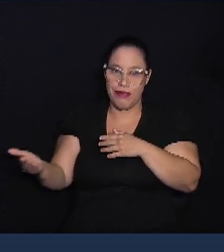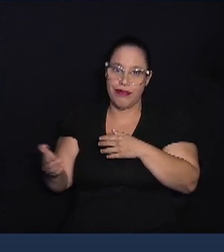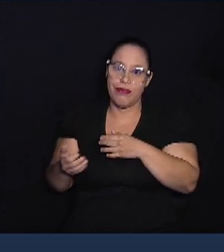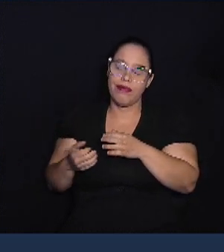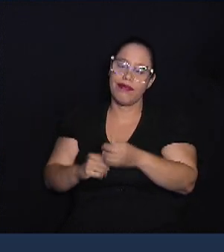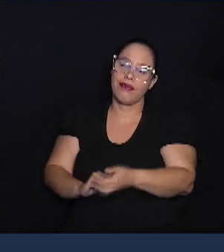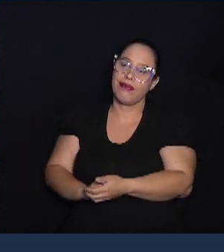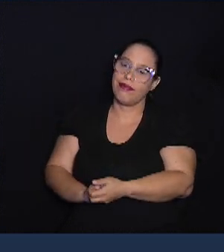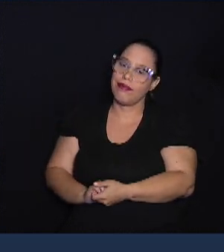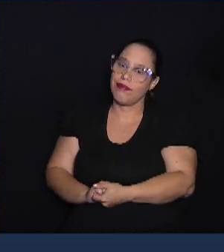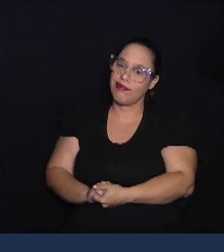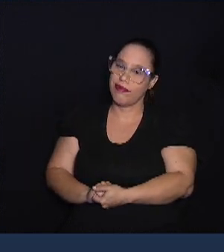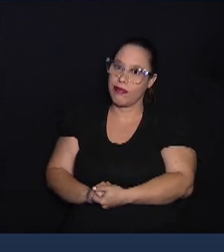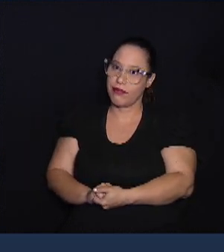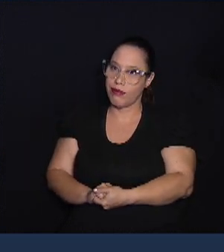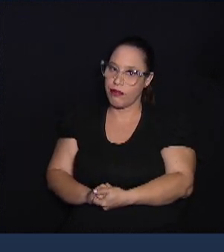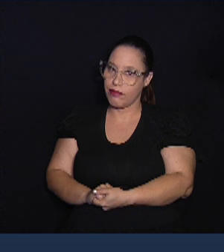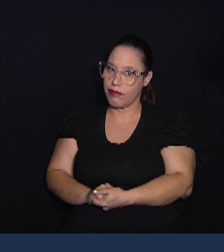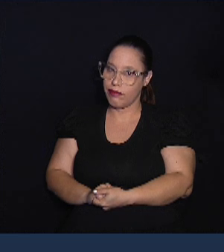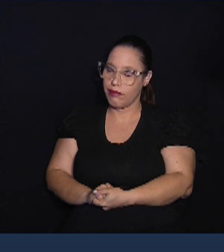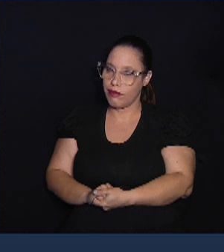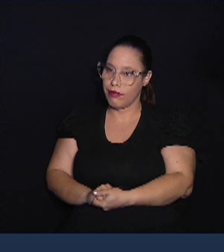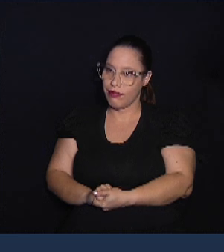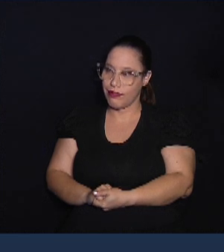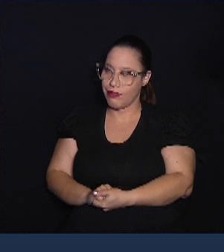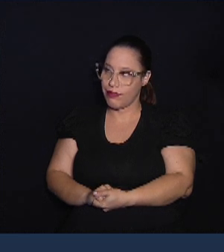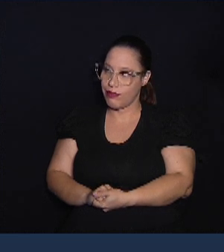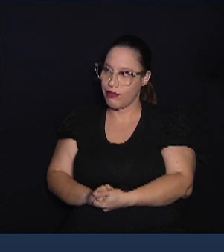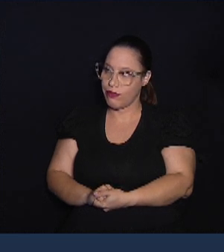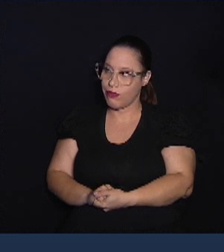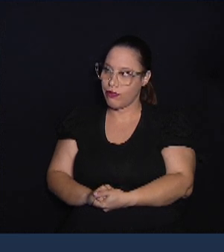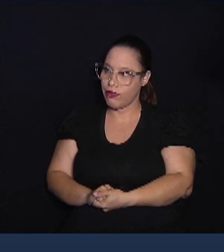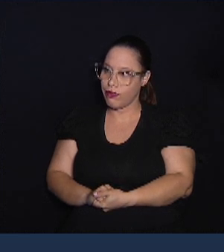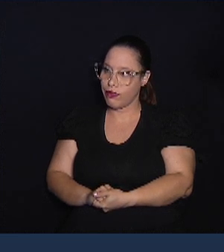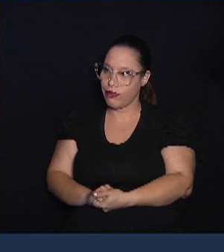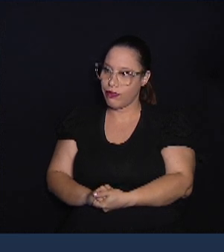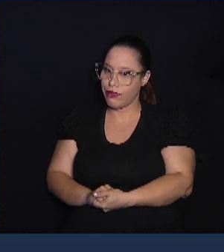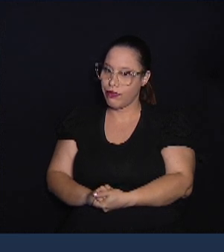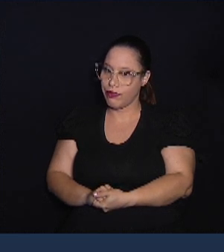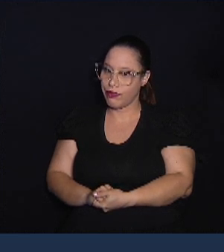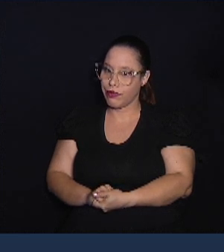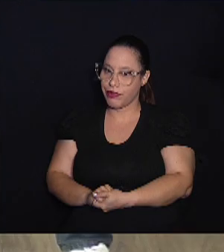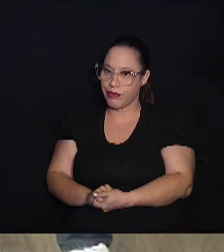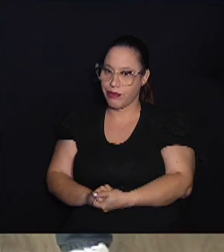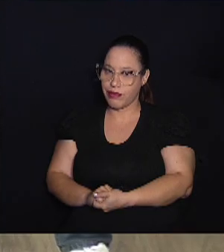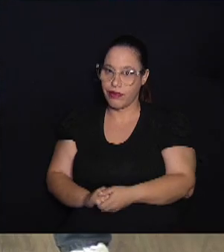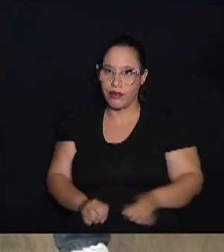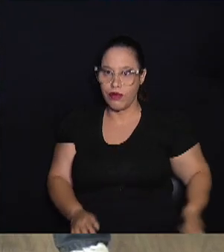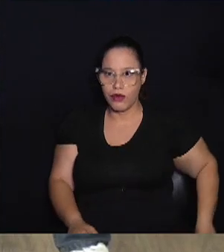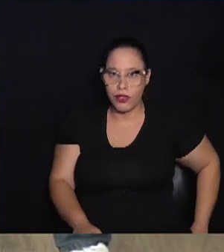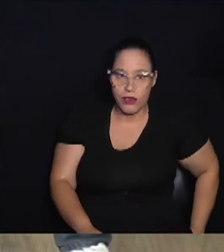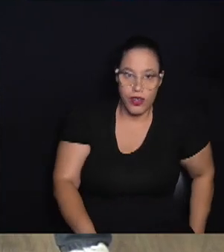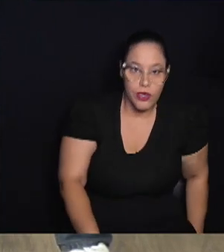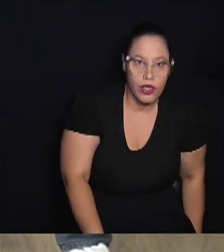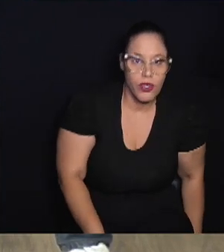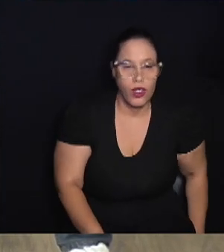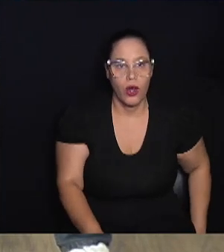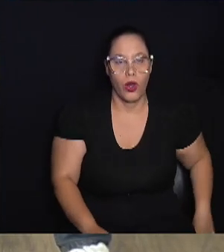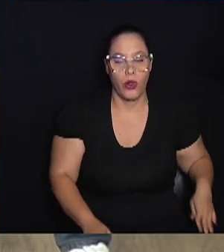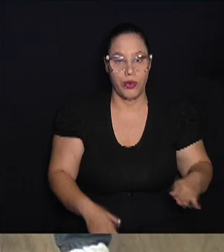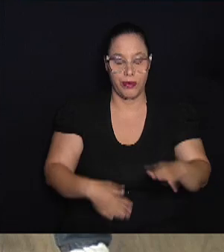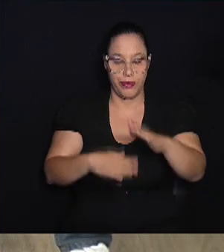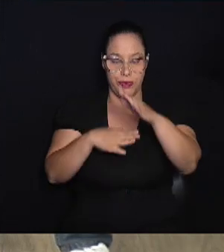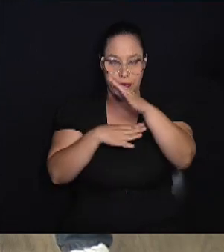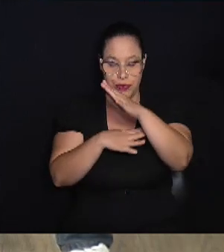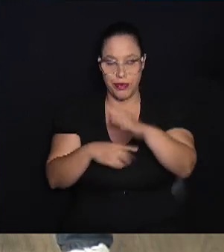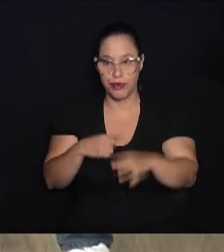sobe, podendo chegar aos 27 graus aqui na cidade de Campinas. O Jornal Câmara Notícia